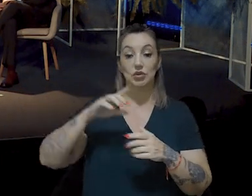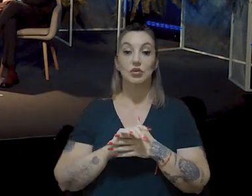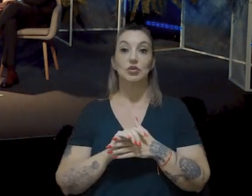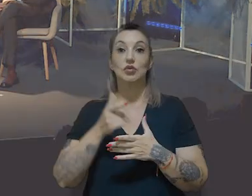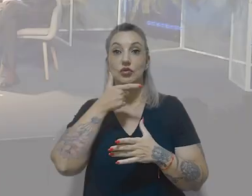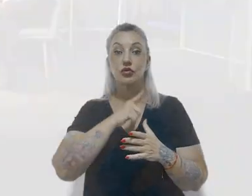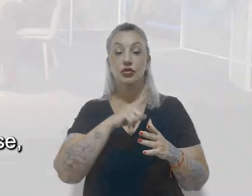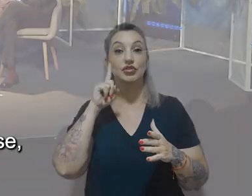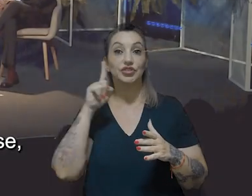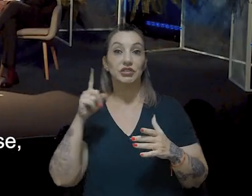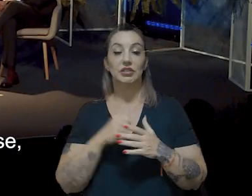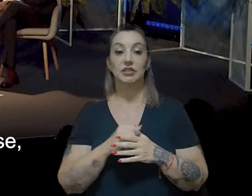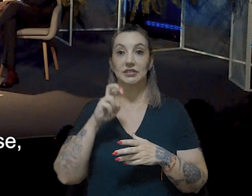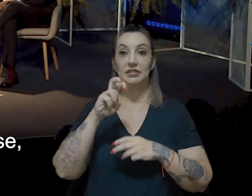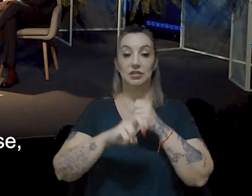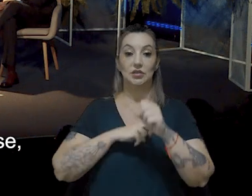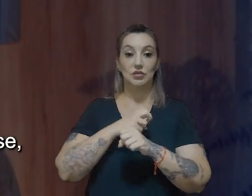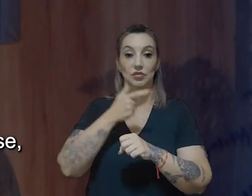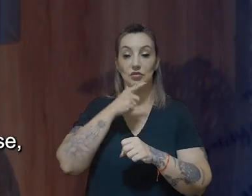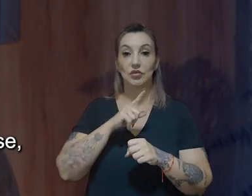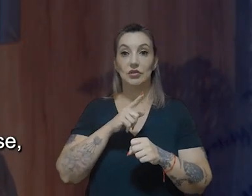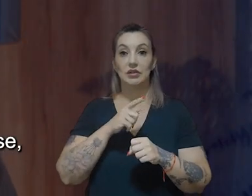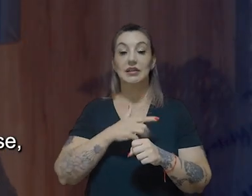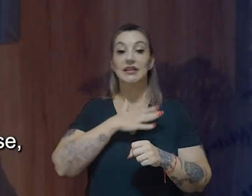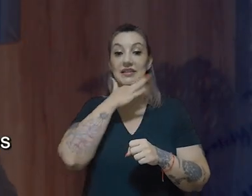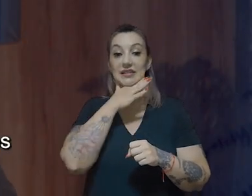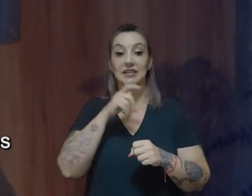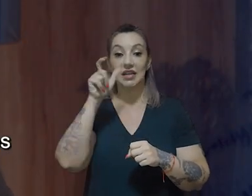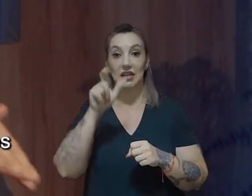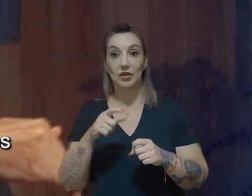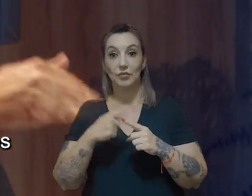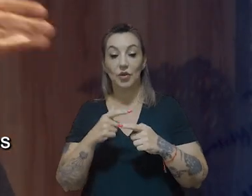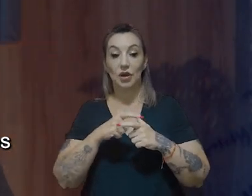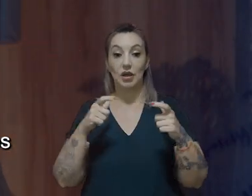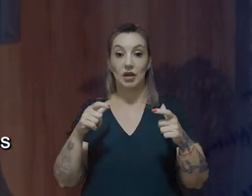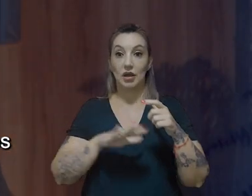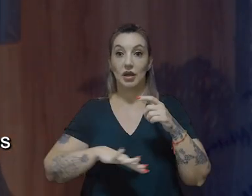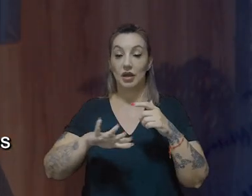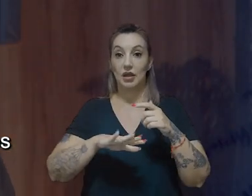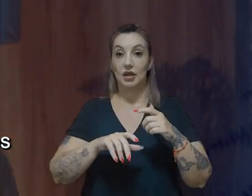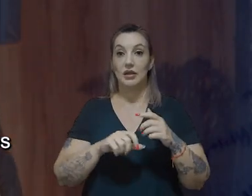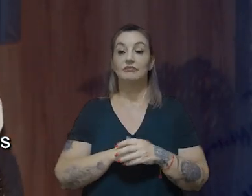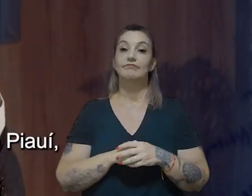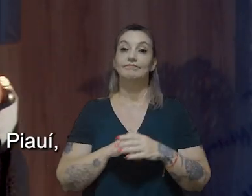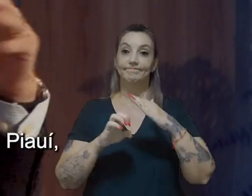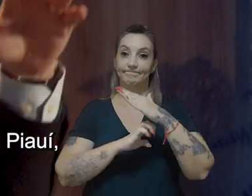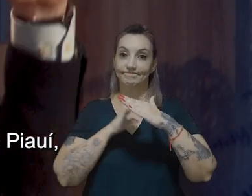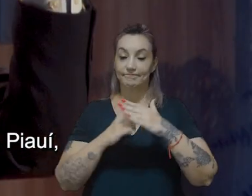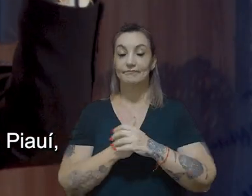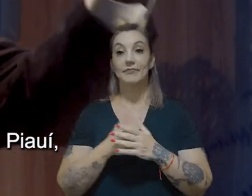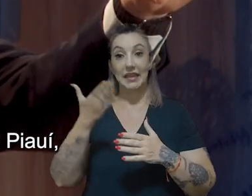só gera durante o dia em 5 anos nós vamos ter a crise uma crise com alguém porque Aumentou a base de ativos da companhia a